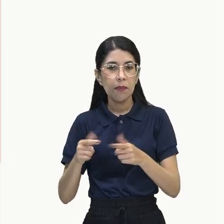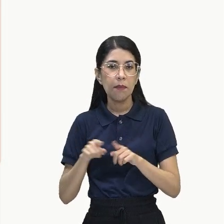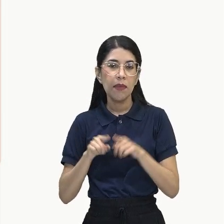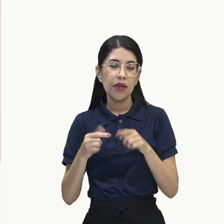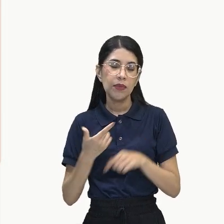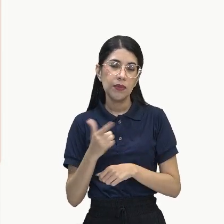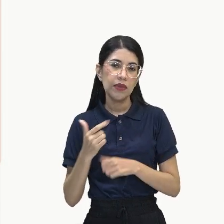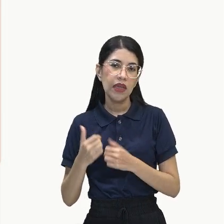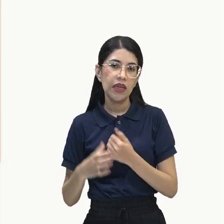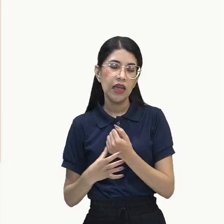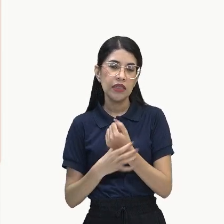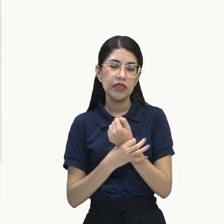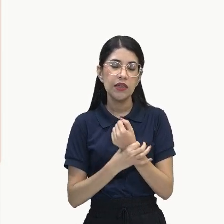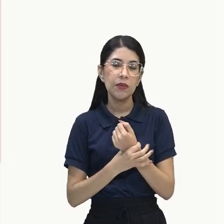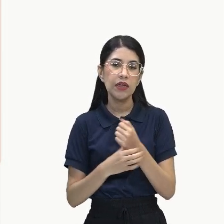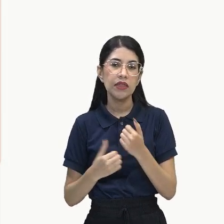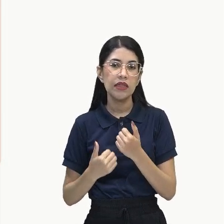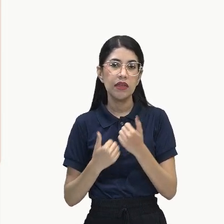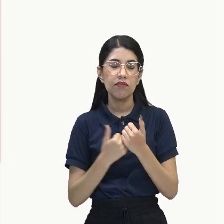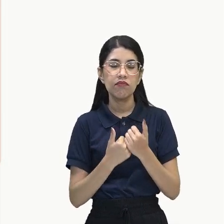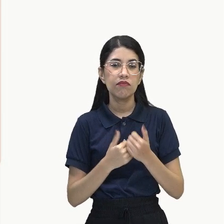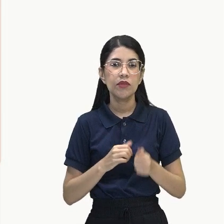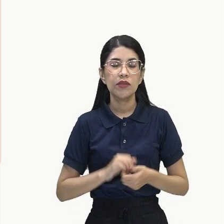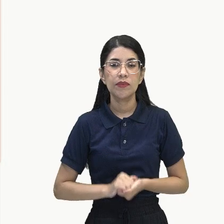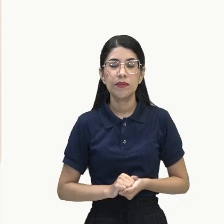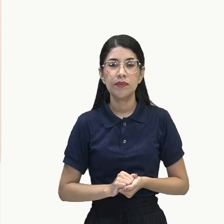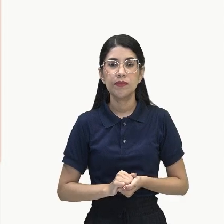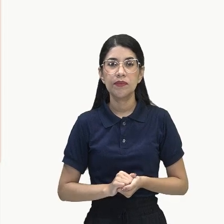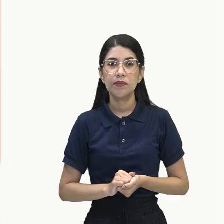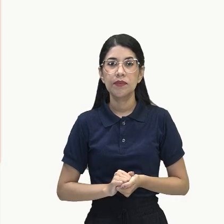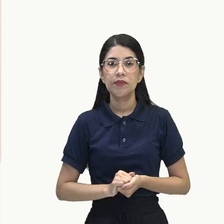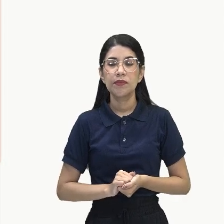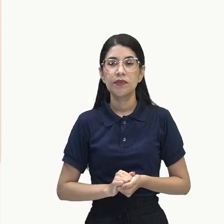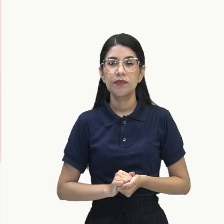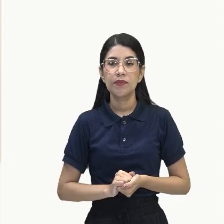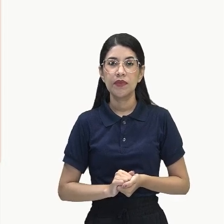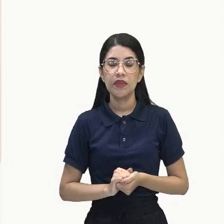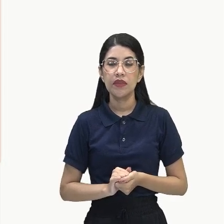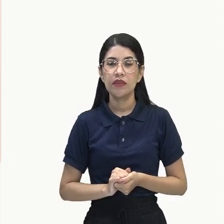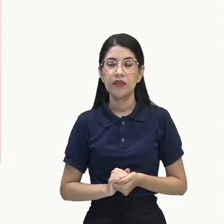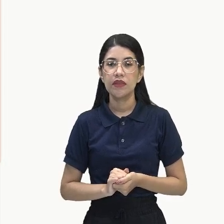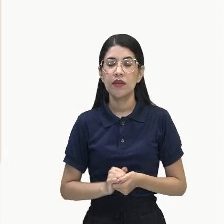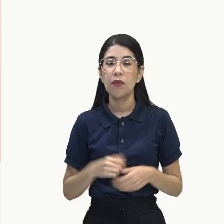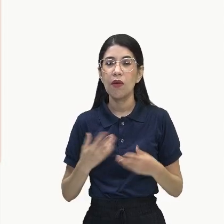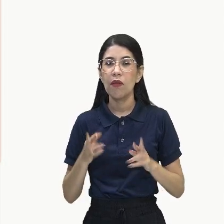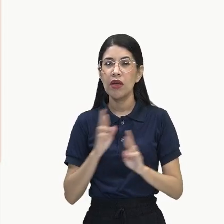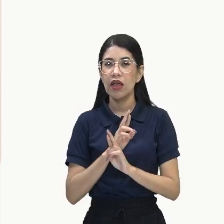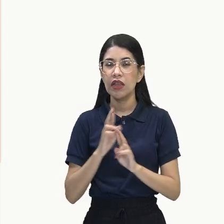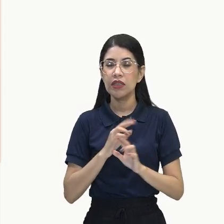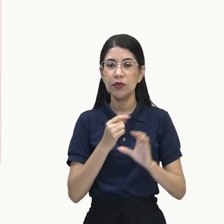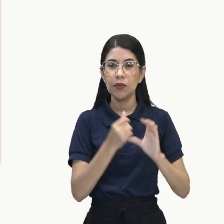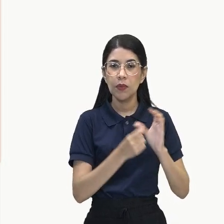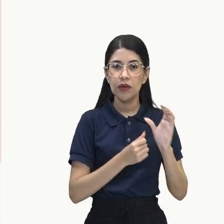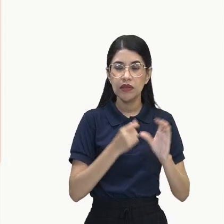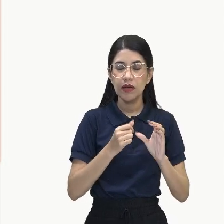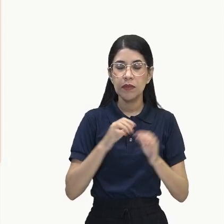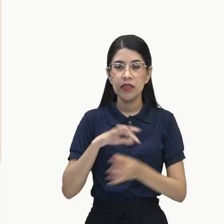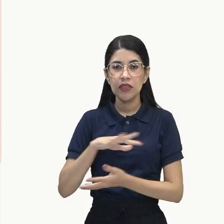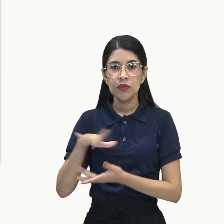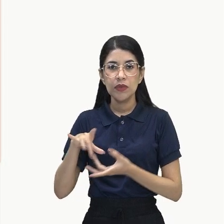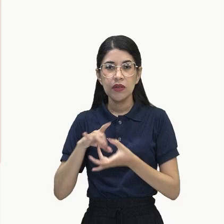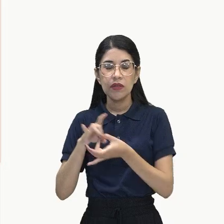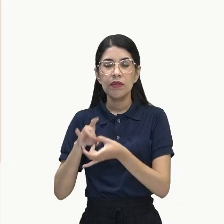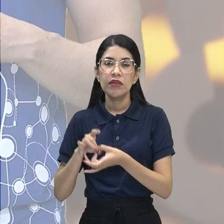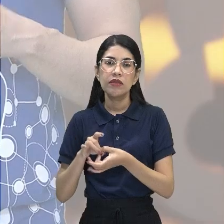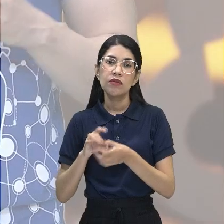da seguridade social de uma forma geral. Bem, relação entre capitalismo e globalização,